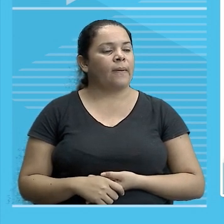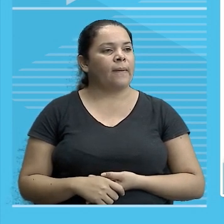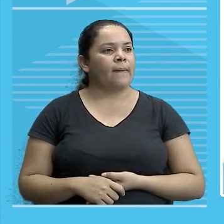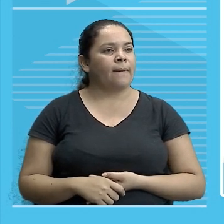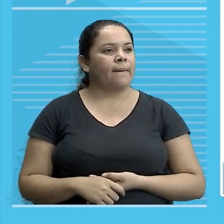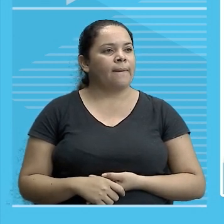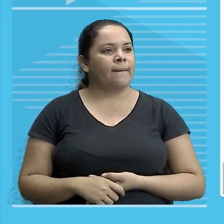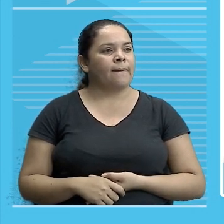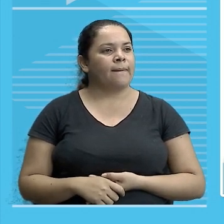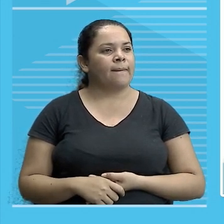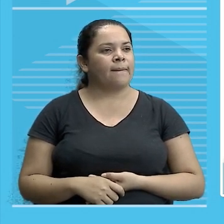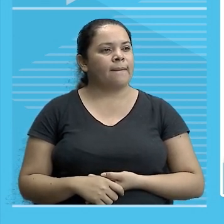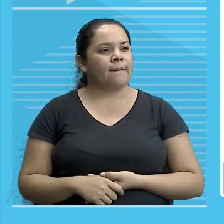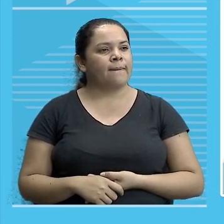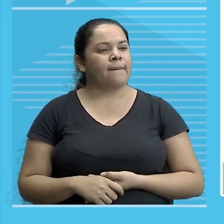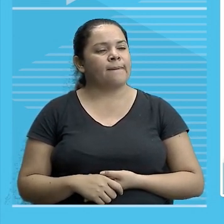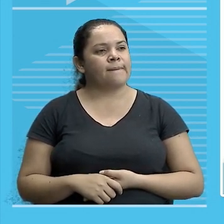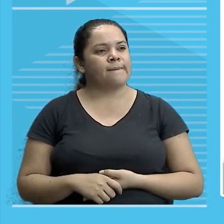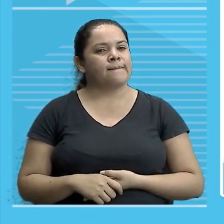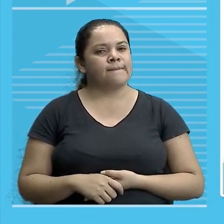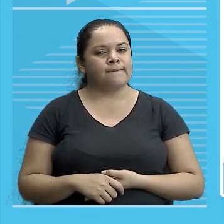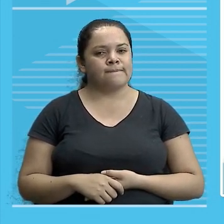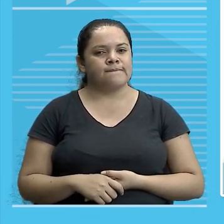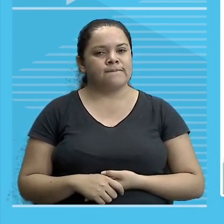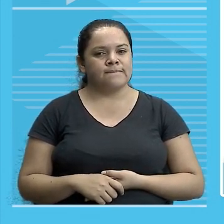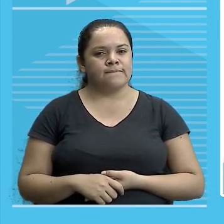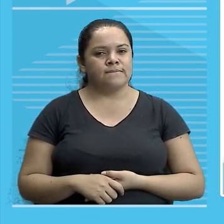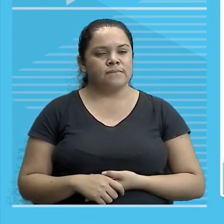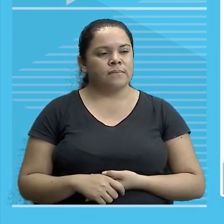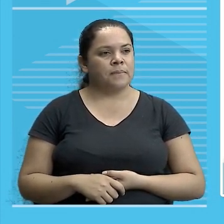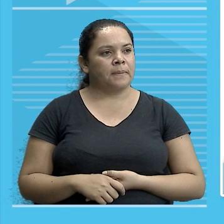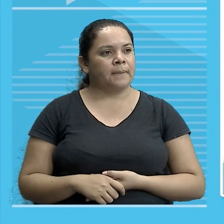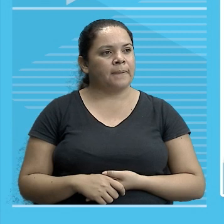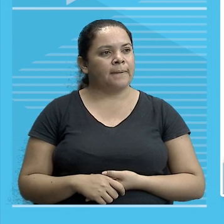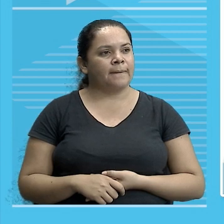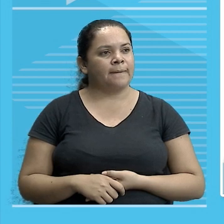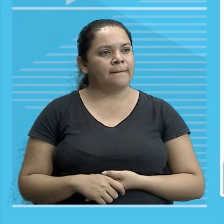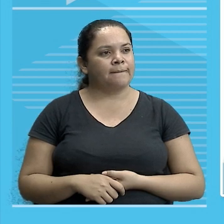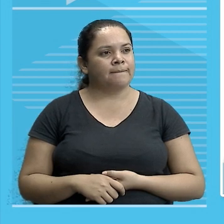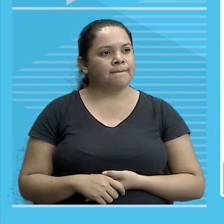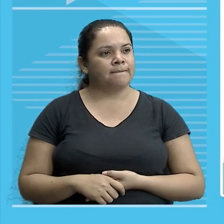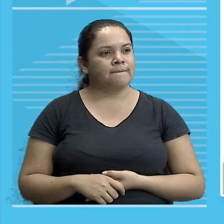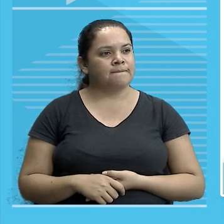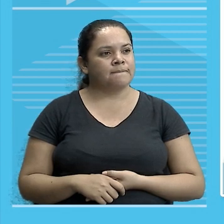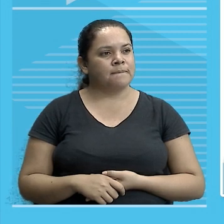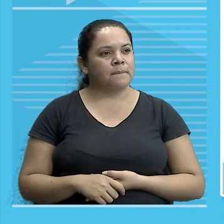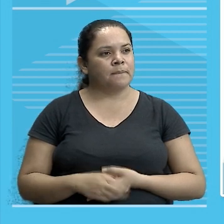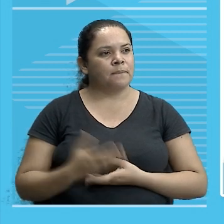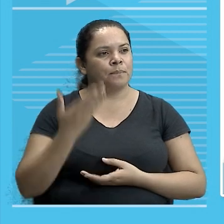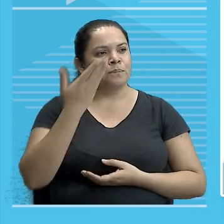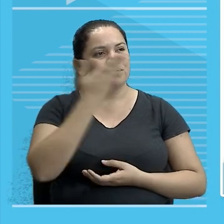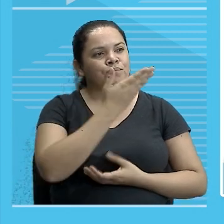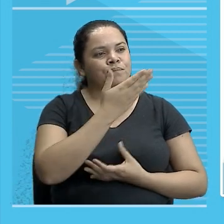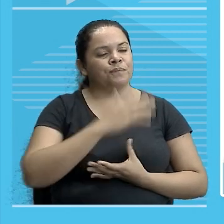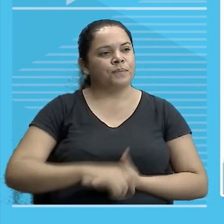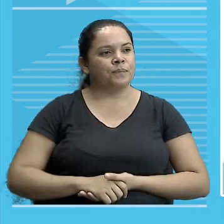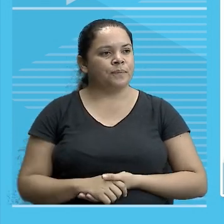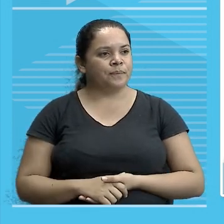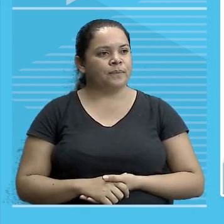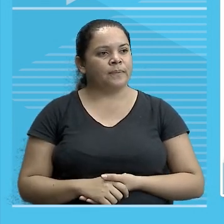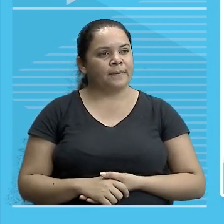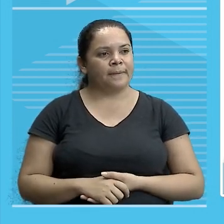Movimentos peristálticos. movimentos